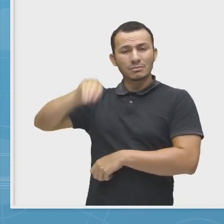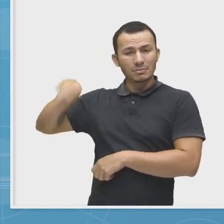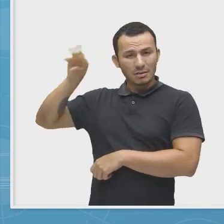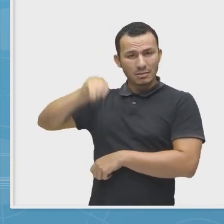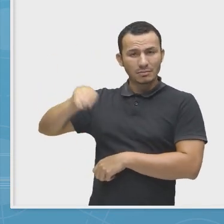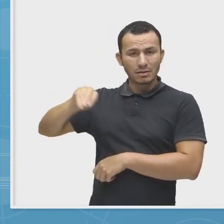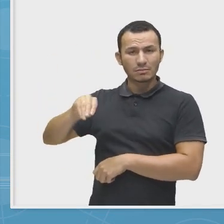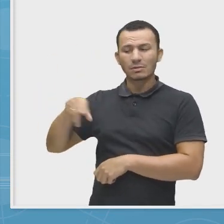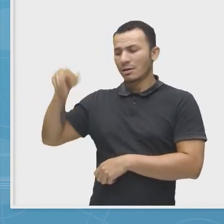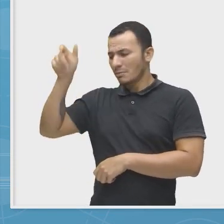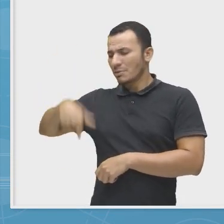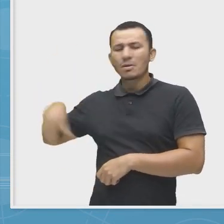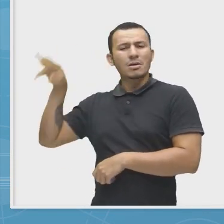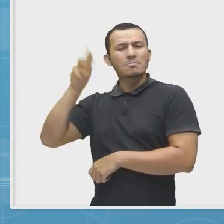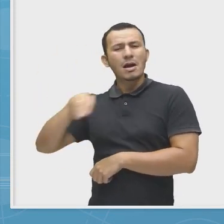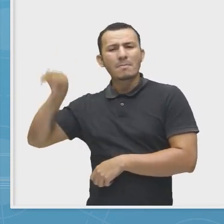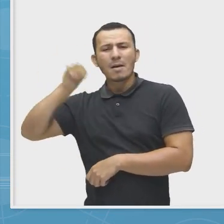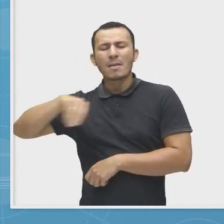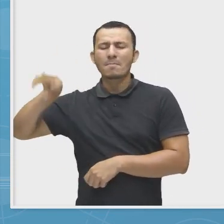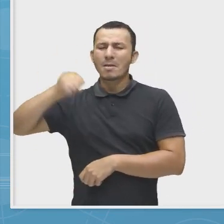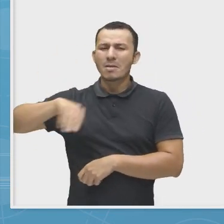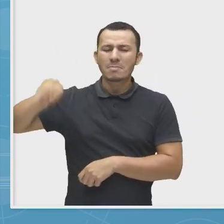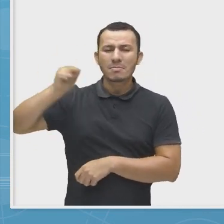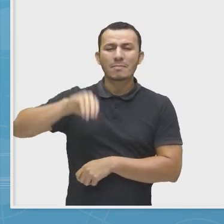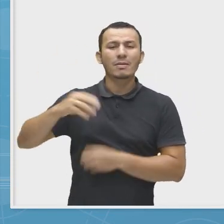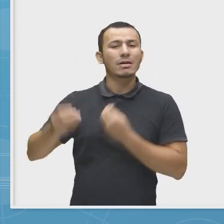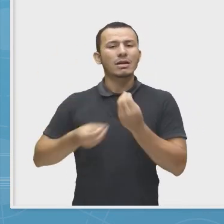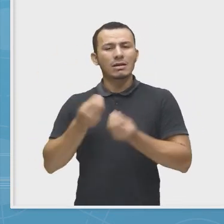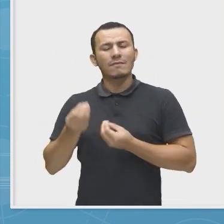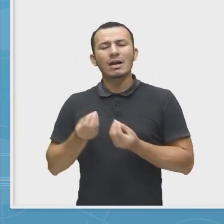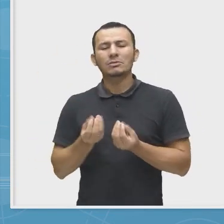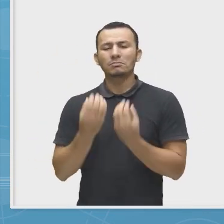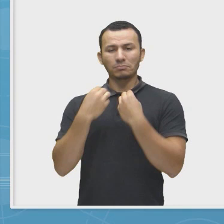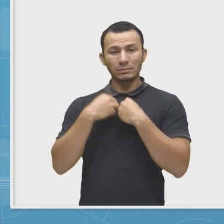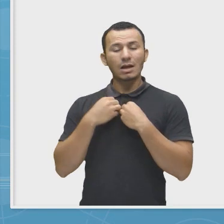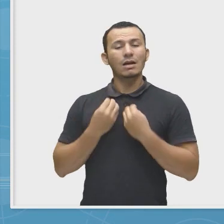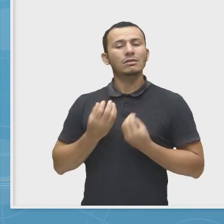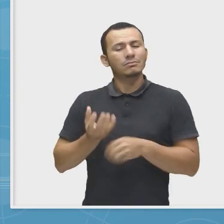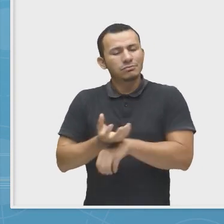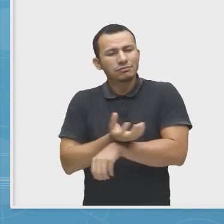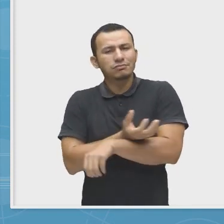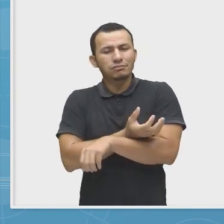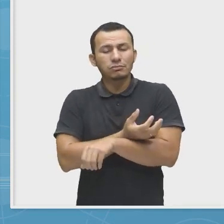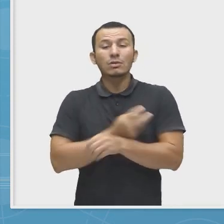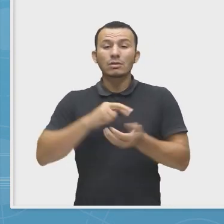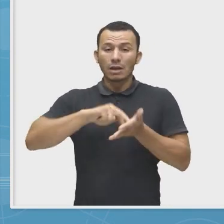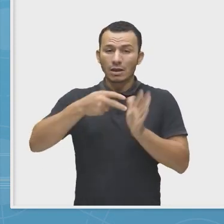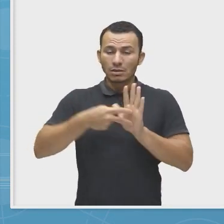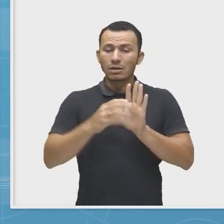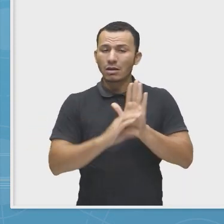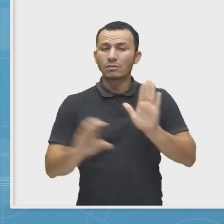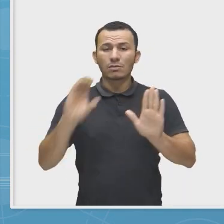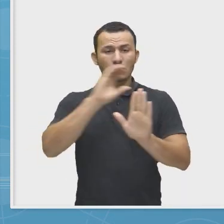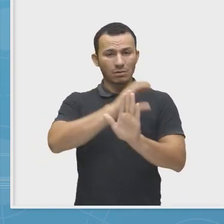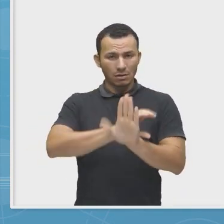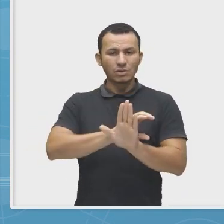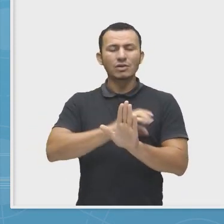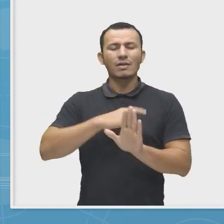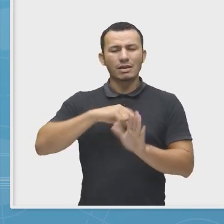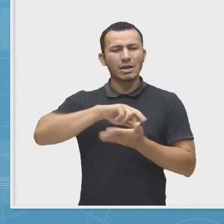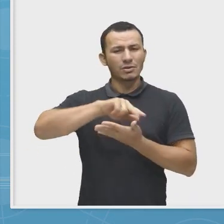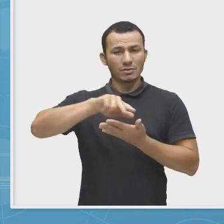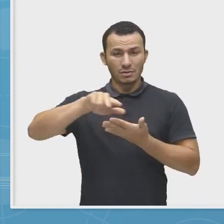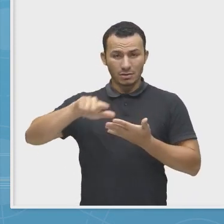Então, as palavras, como elas serão utilizadas no sentido conotativo, ela vai ter